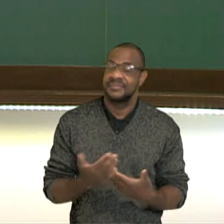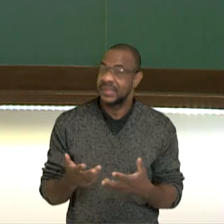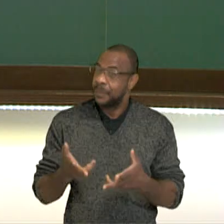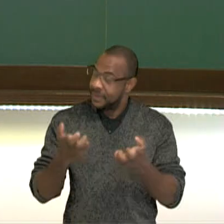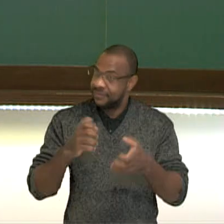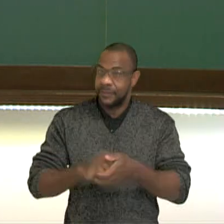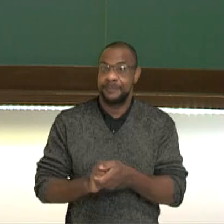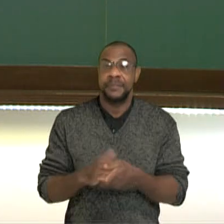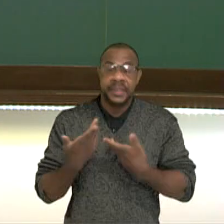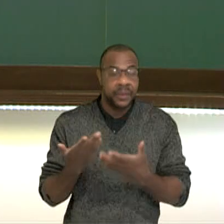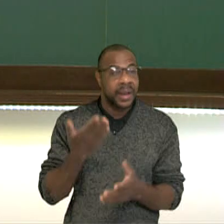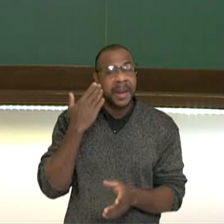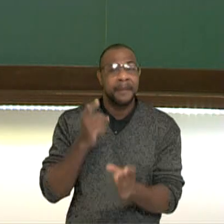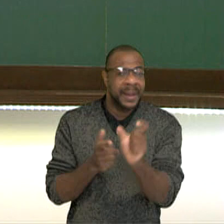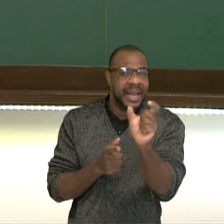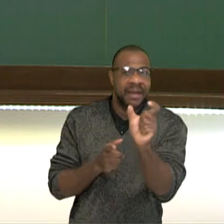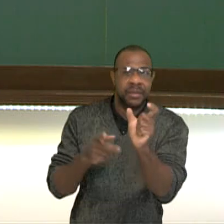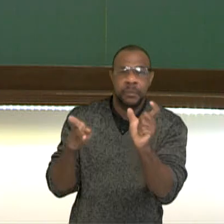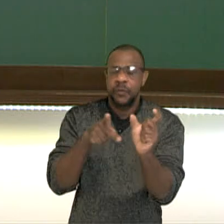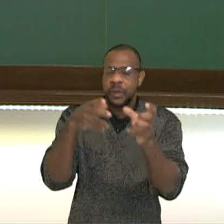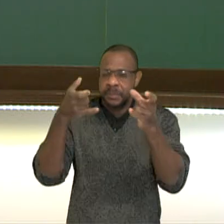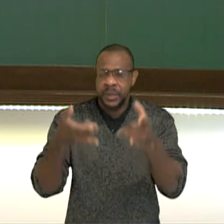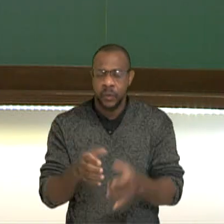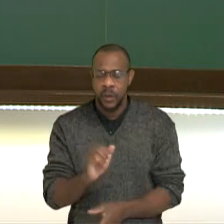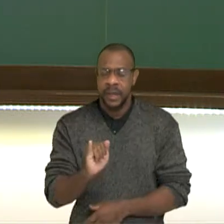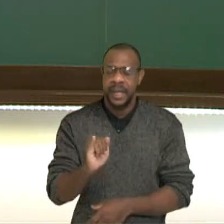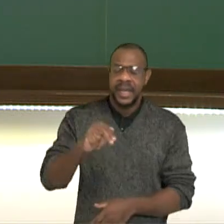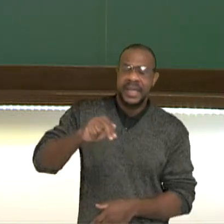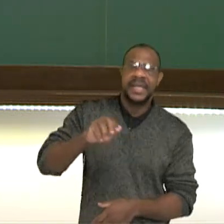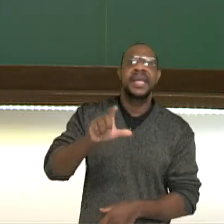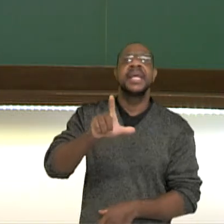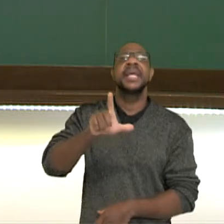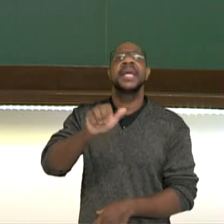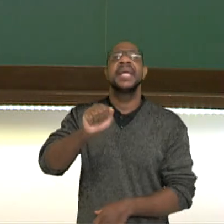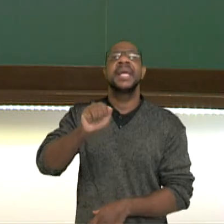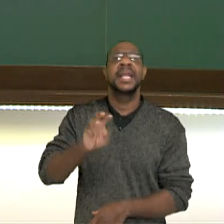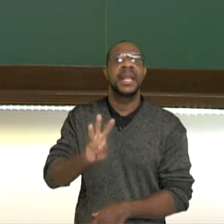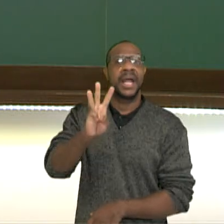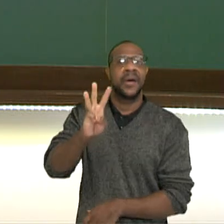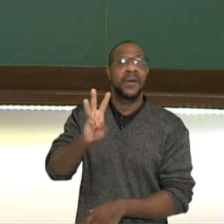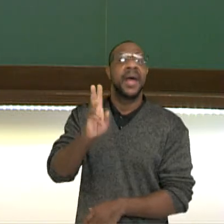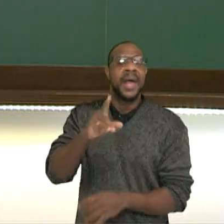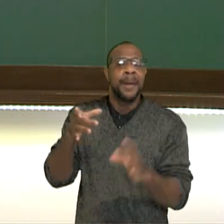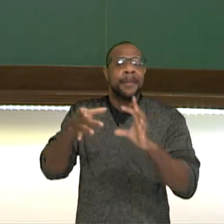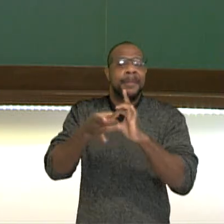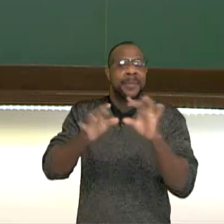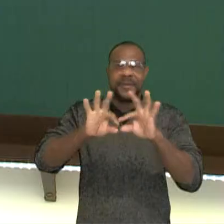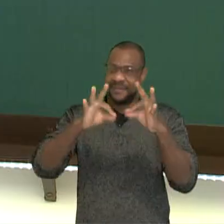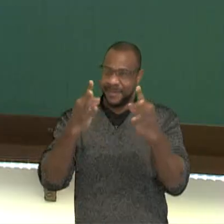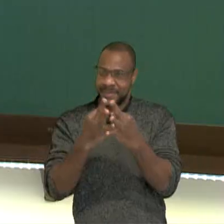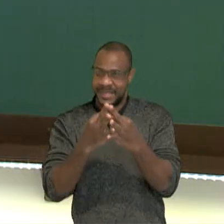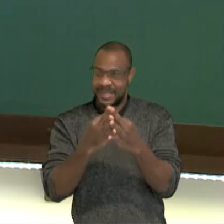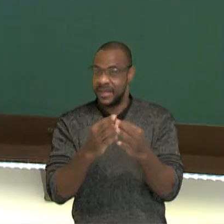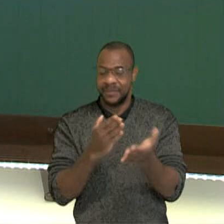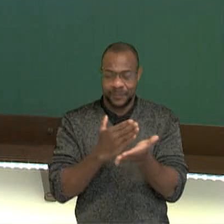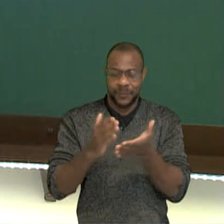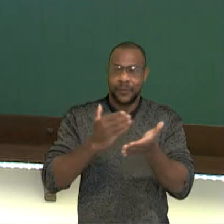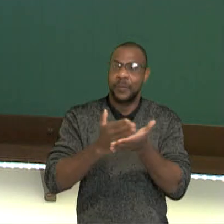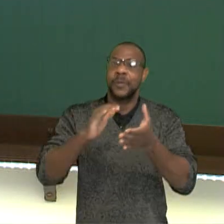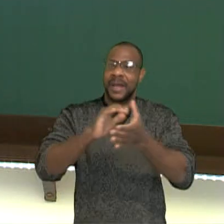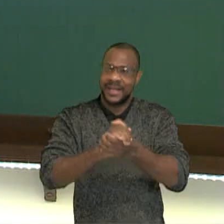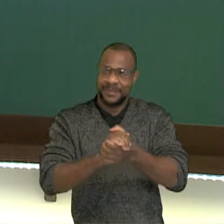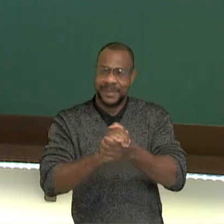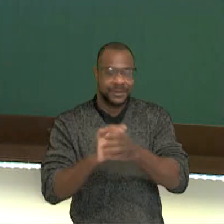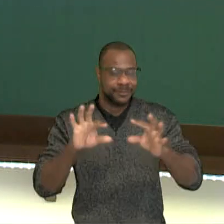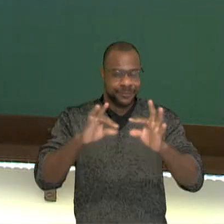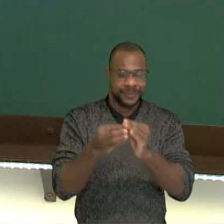Observando o nosso texto, a segunda parte do nosso texto. Então, como eu disse para vocês, nós vamos utilizar os adjetivos